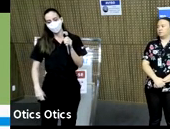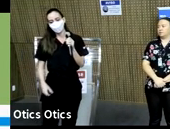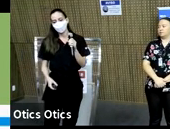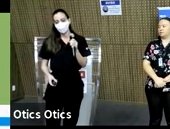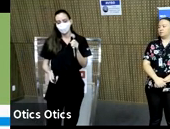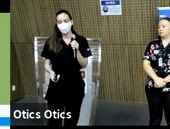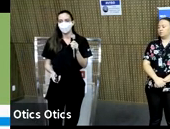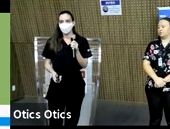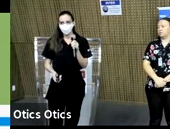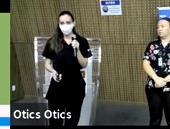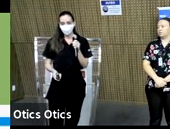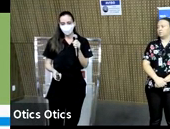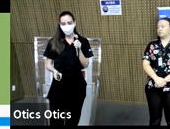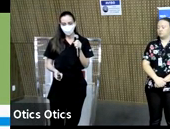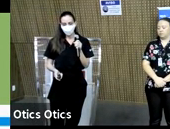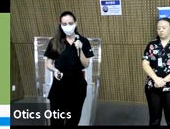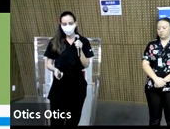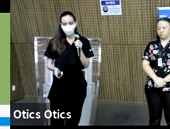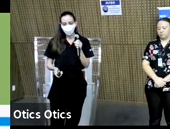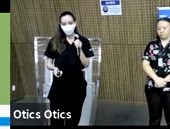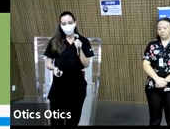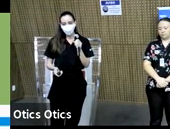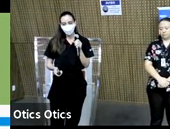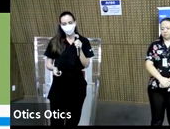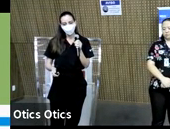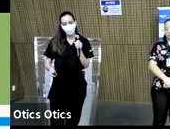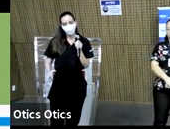para fazer umas ações já esse mês.